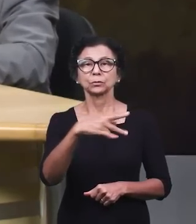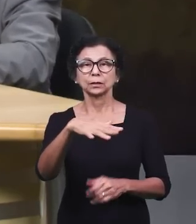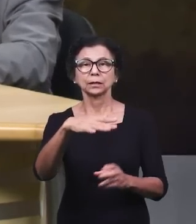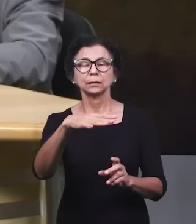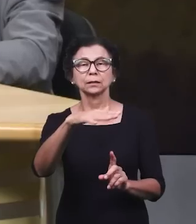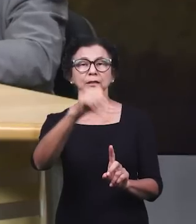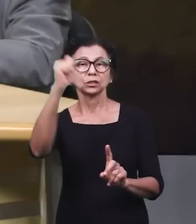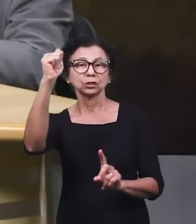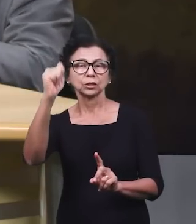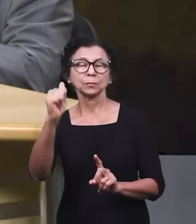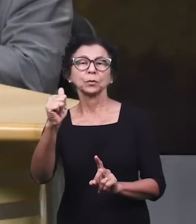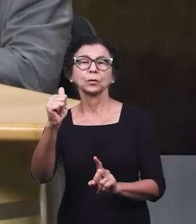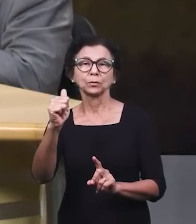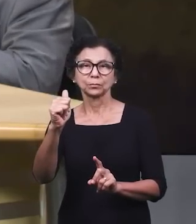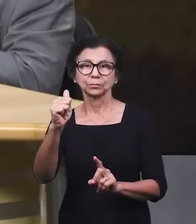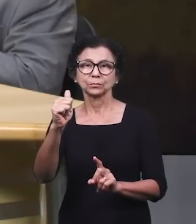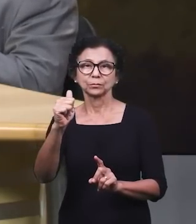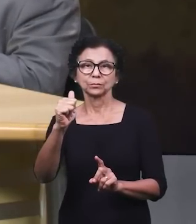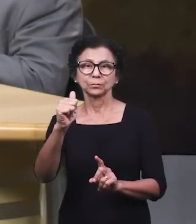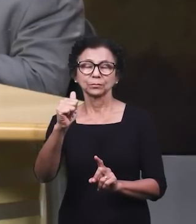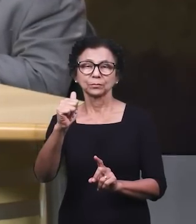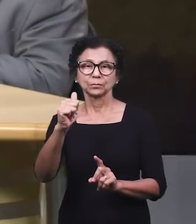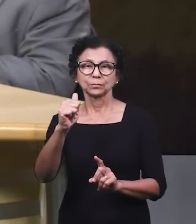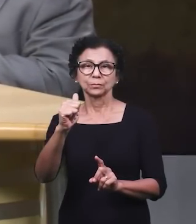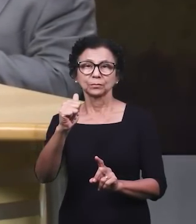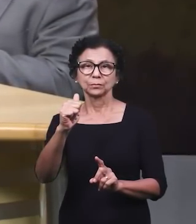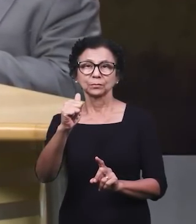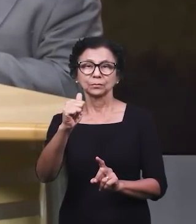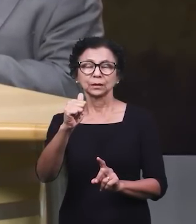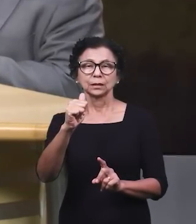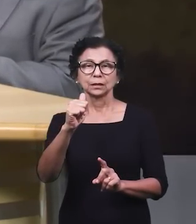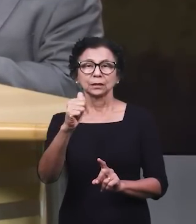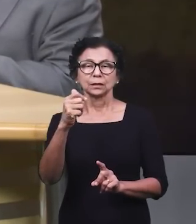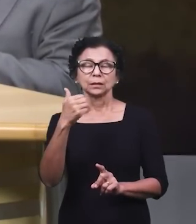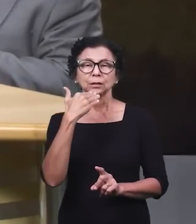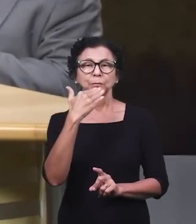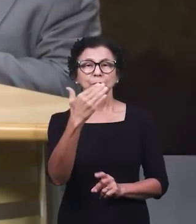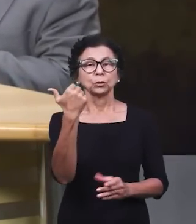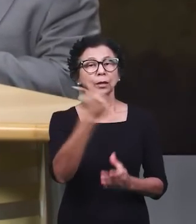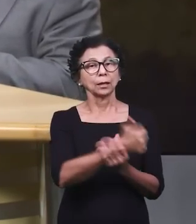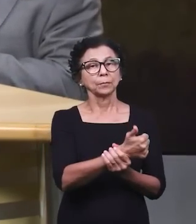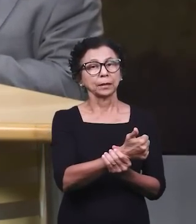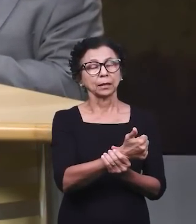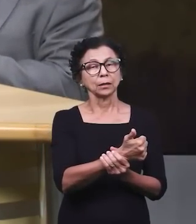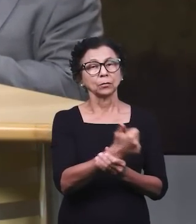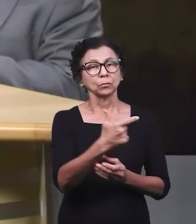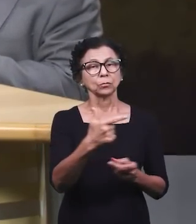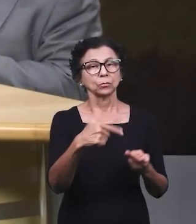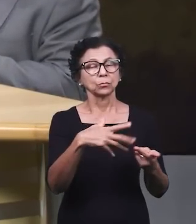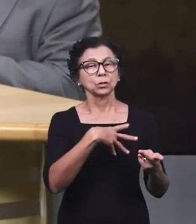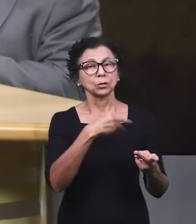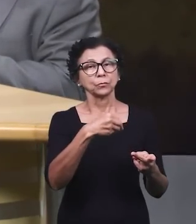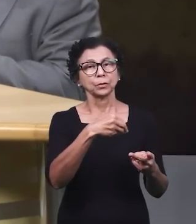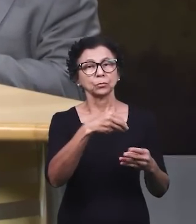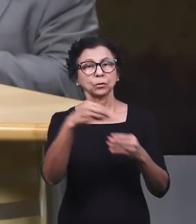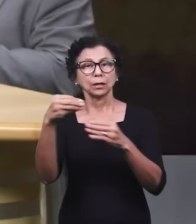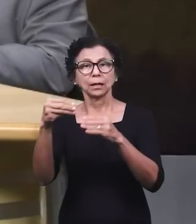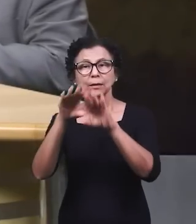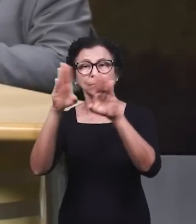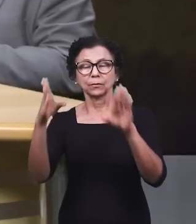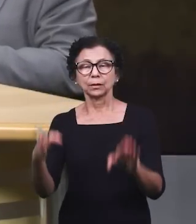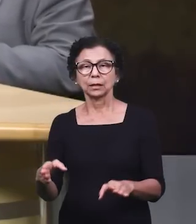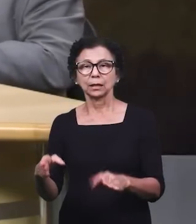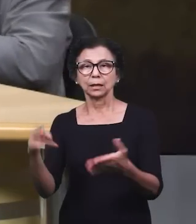no lugar de Isaac. Então, a primeira é o seguinte: Abraão, Deus chama ele, e olha só, a princípio parece um contrassenso.